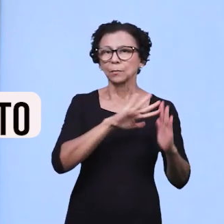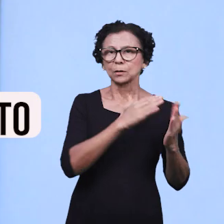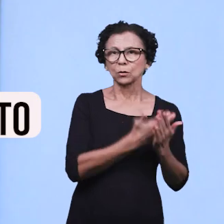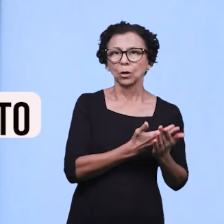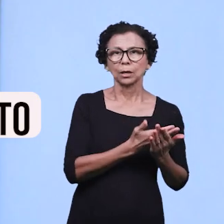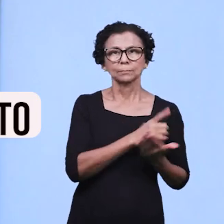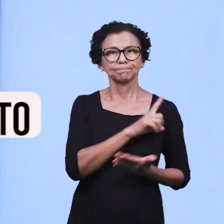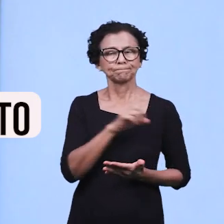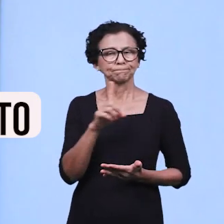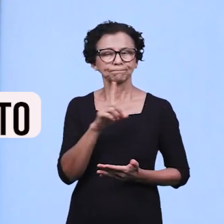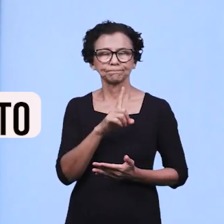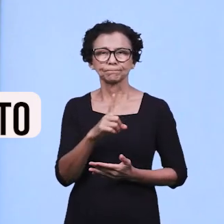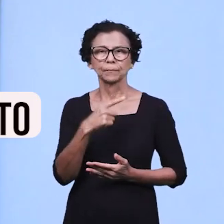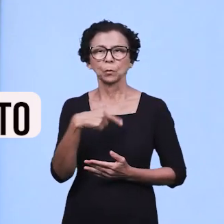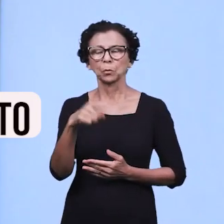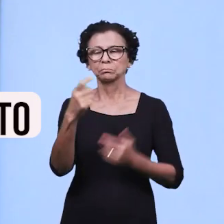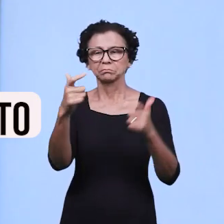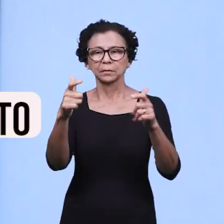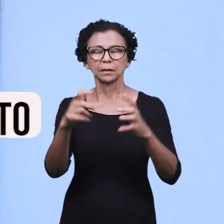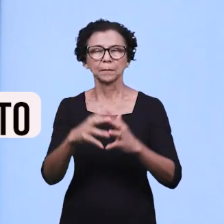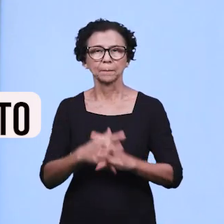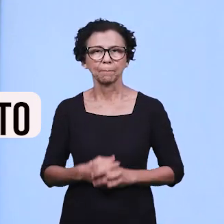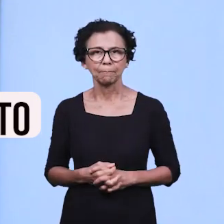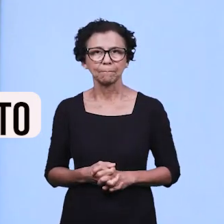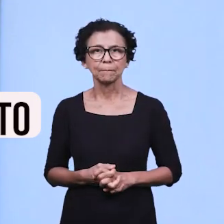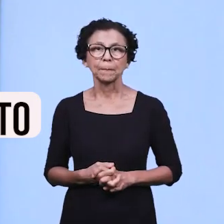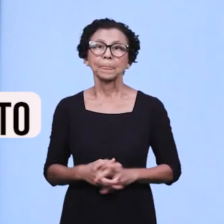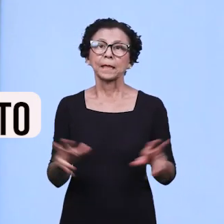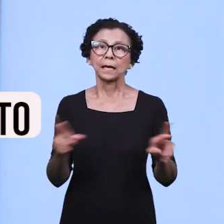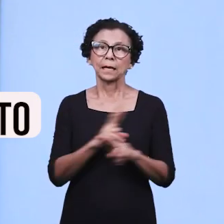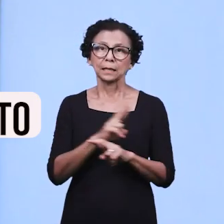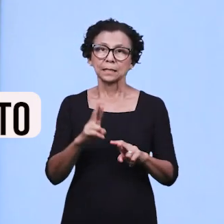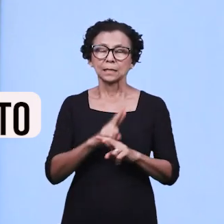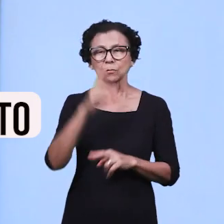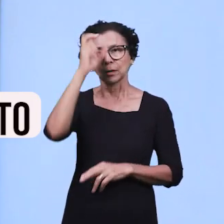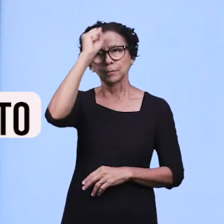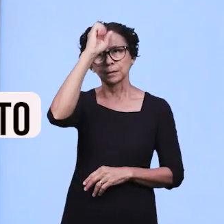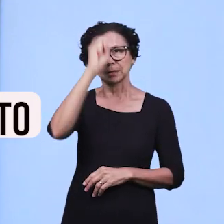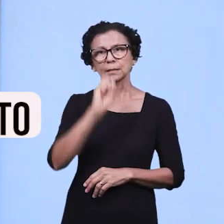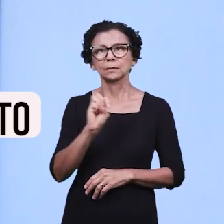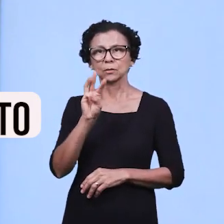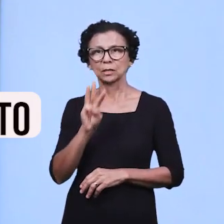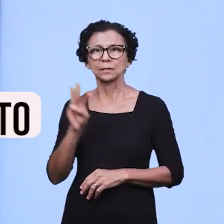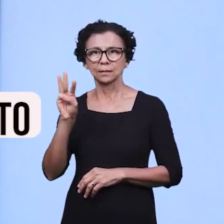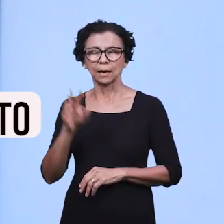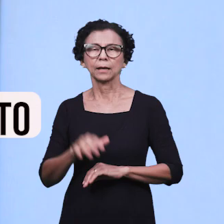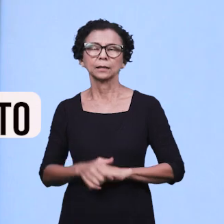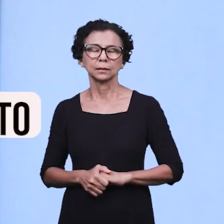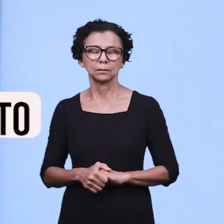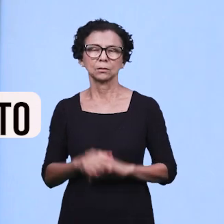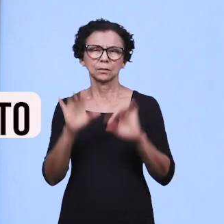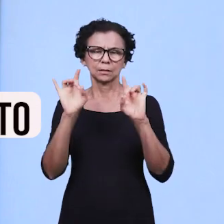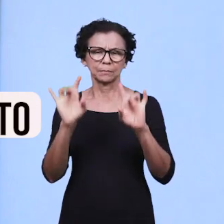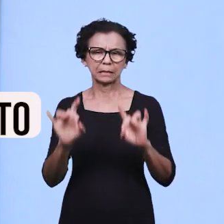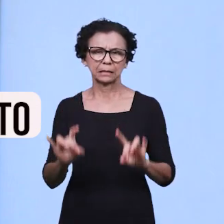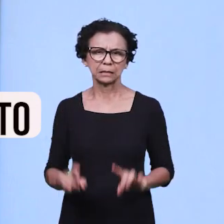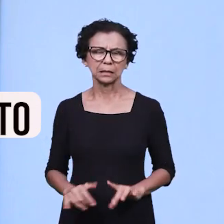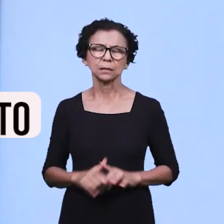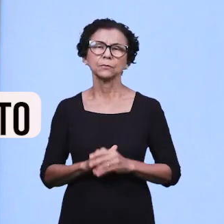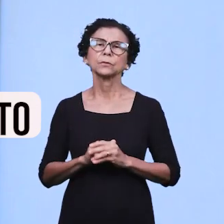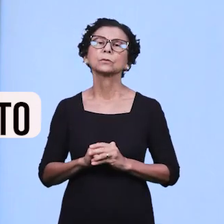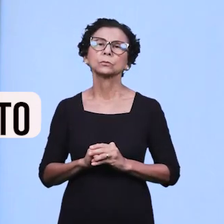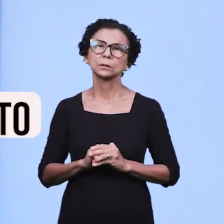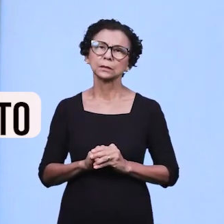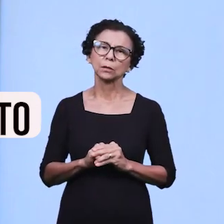aprendizagem, nós temos programas. Tem programas específicos para estudante que tem dificuldade, que tem limitações